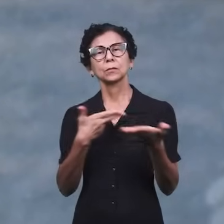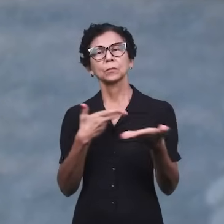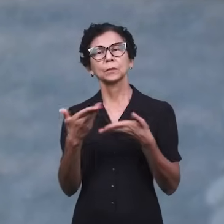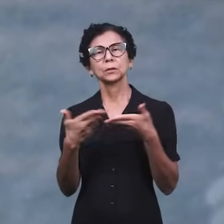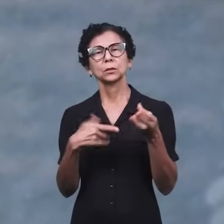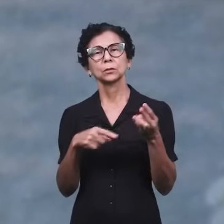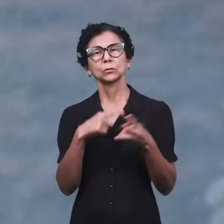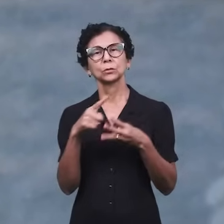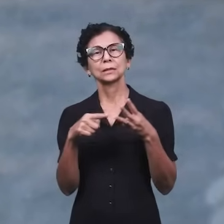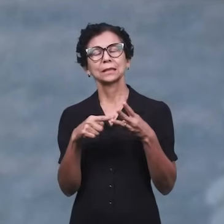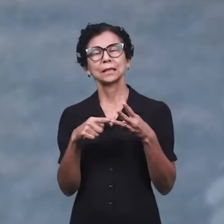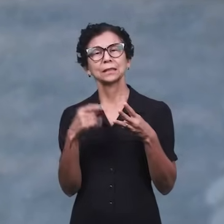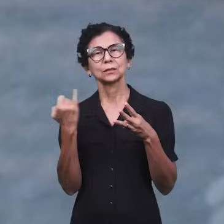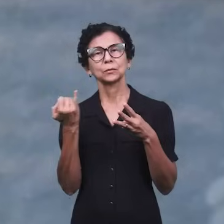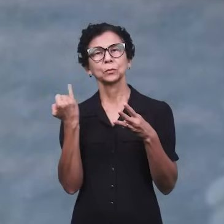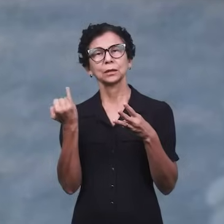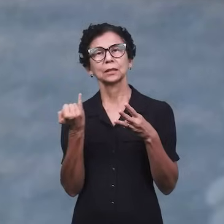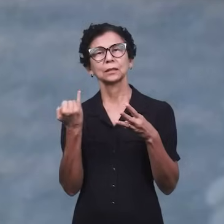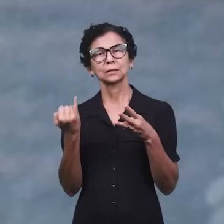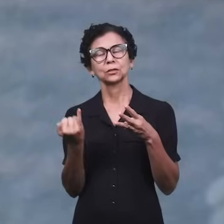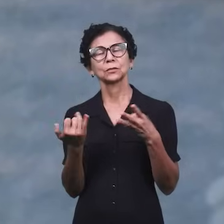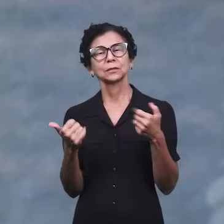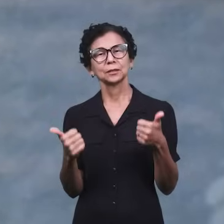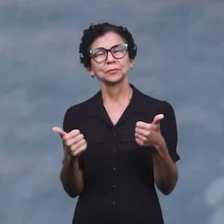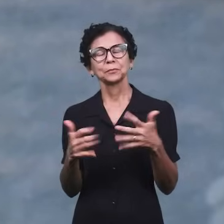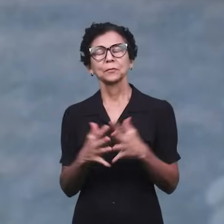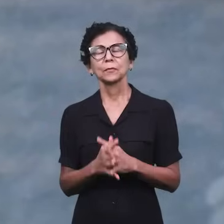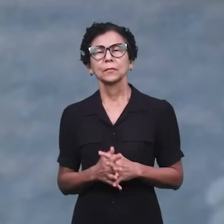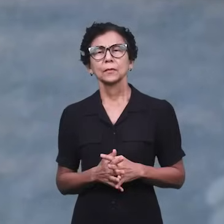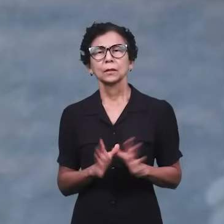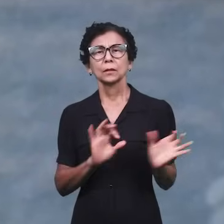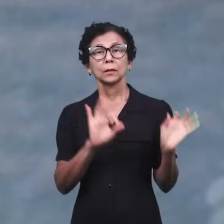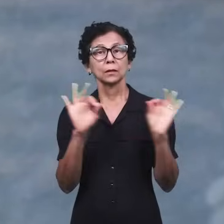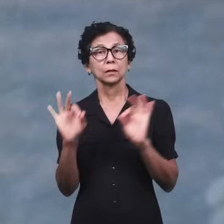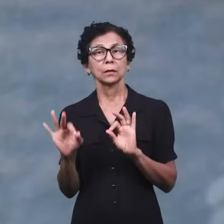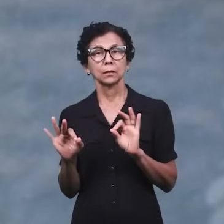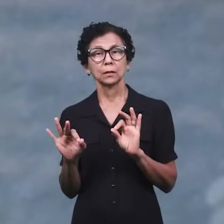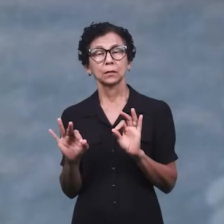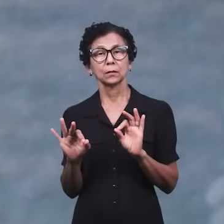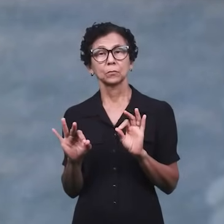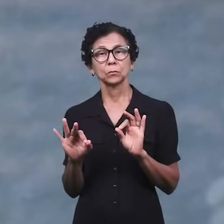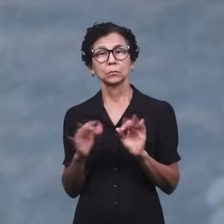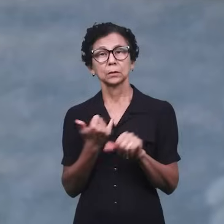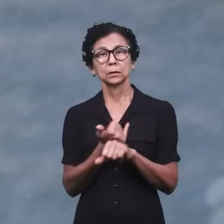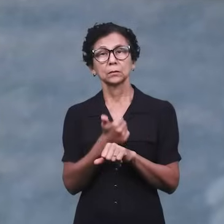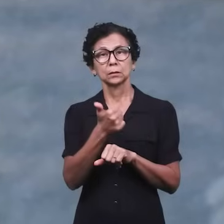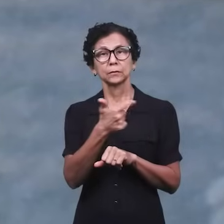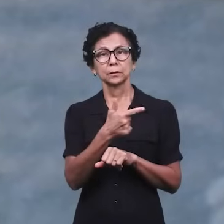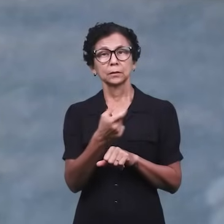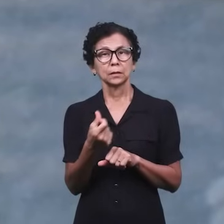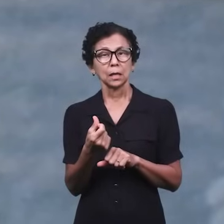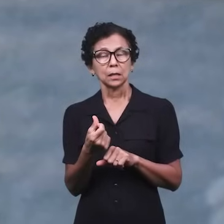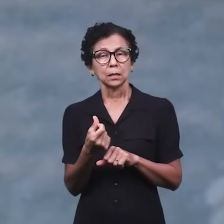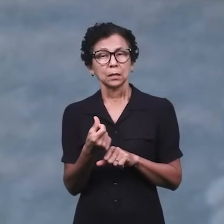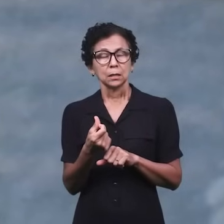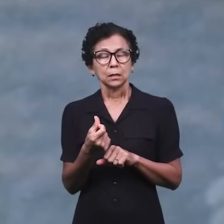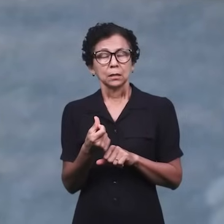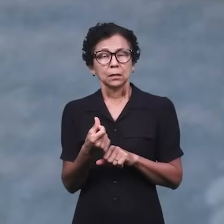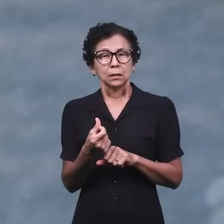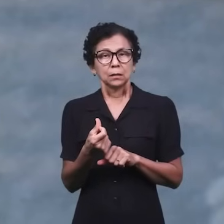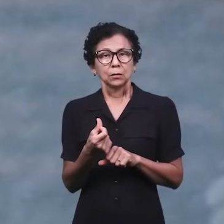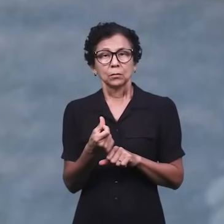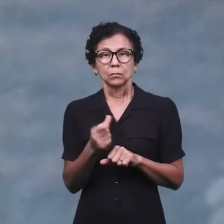nosso triplo c não deixa de fazer essas três pois isso ajuda muito o canal mas se você tá nos assistindo pelo Canal 126 sistema